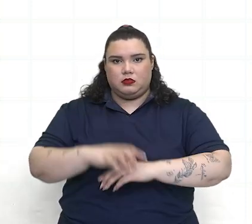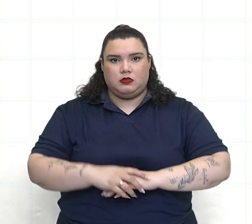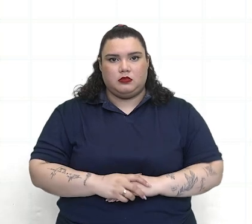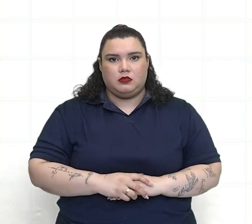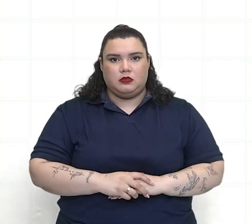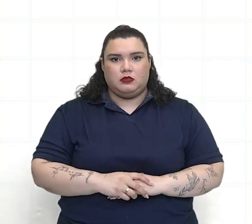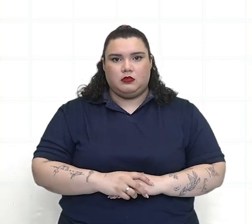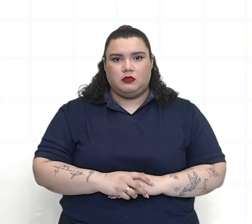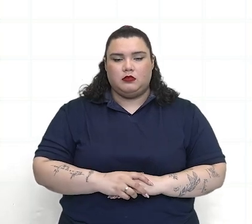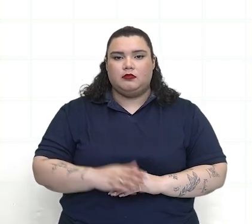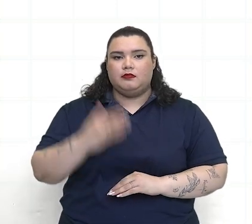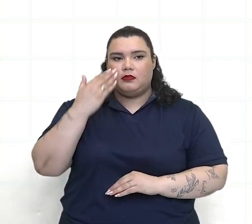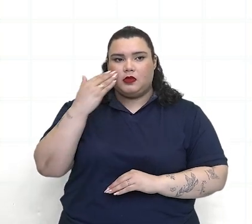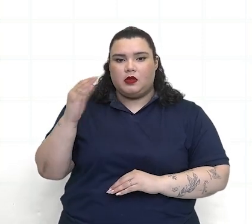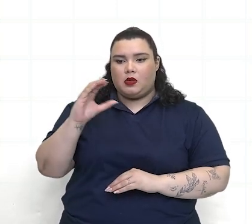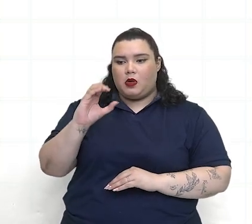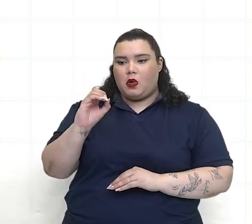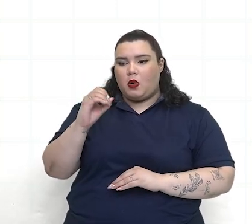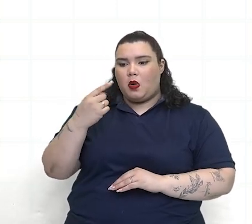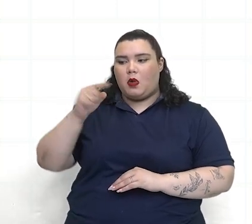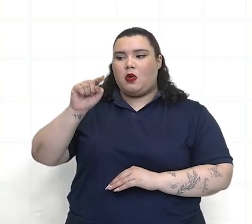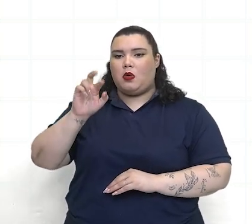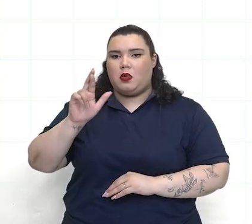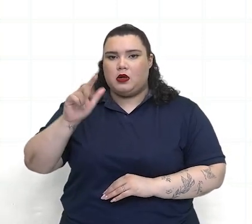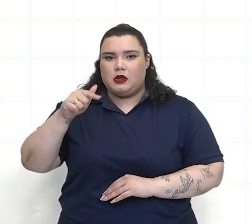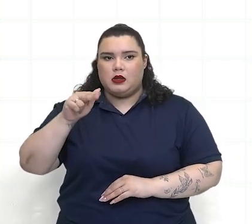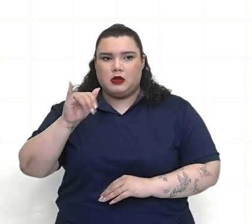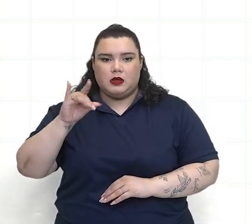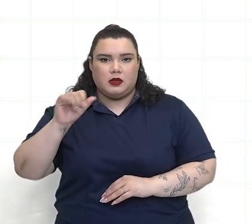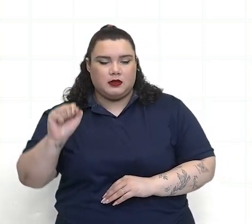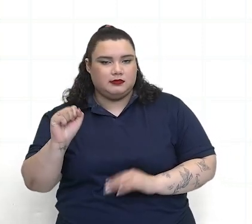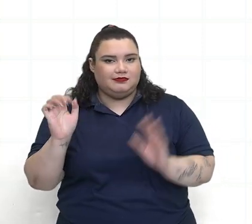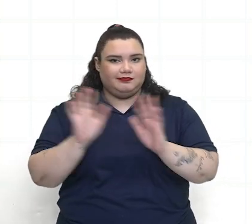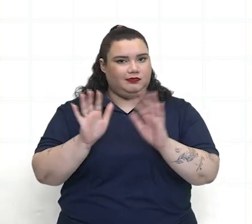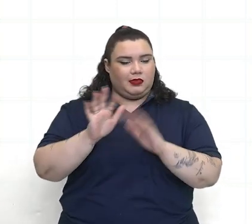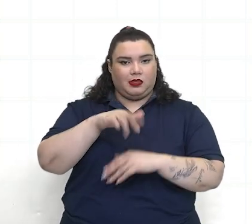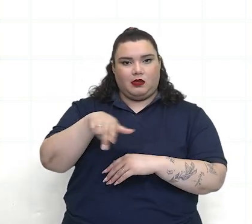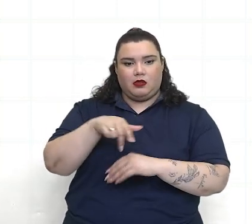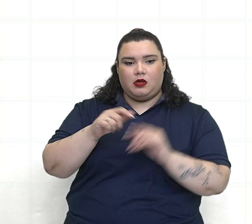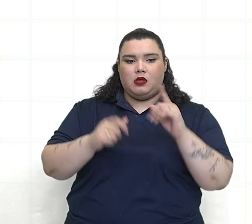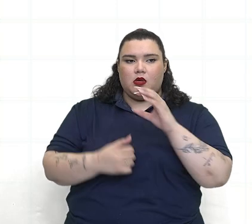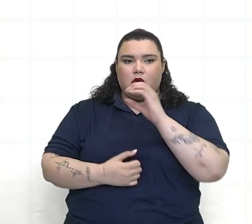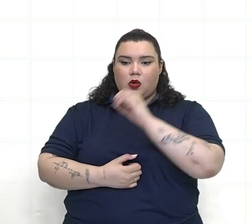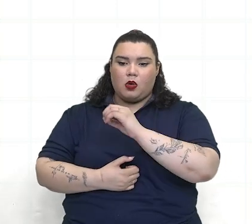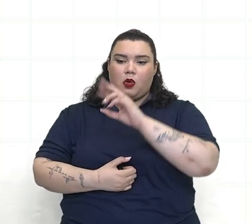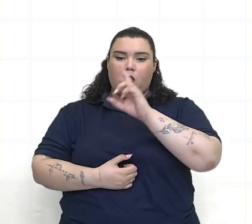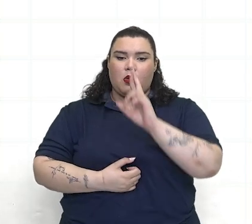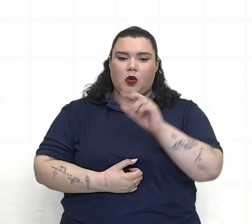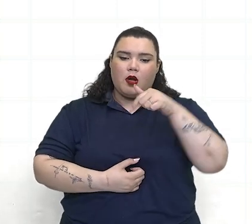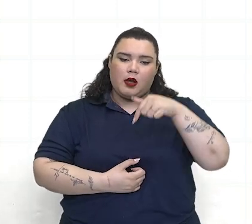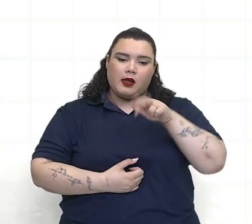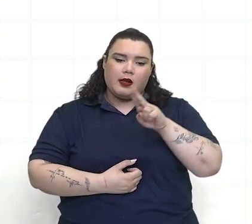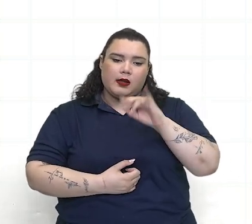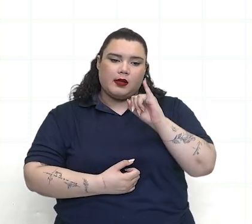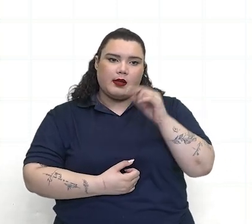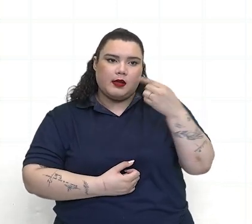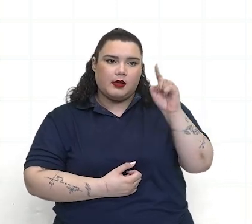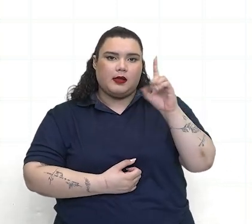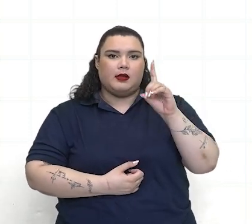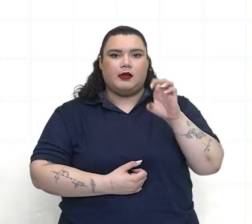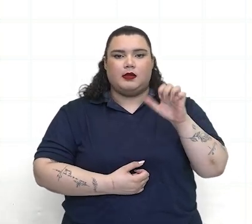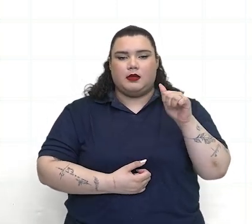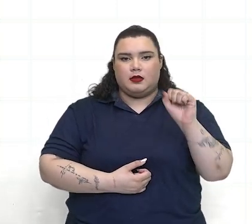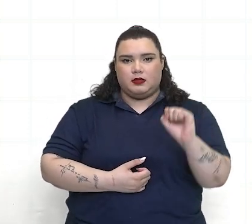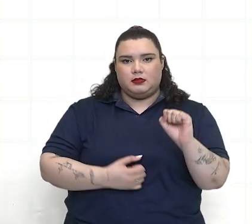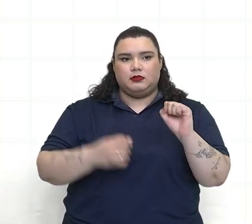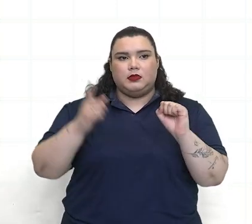Ficaria orquídeas. Não é assim que você pronuncia. Você pronuncia orquídeas. Veja, sílaba